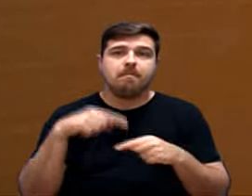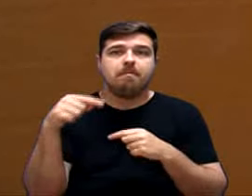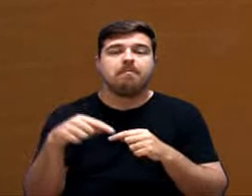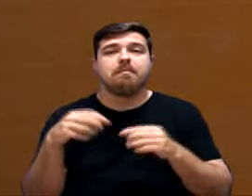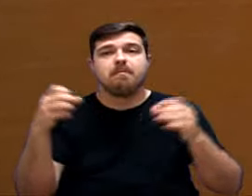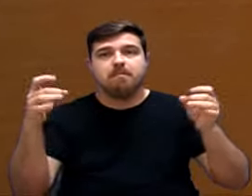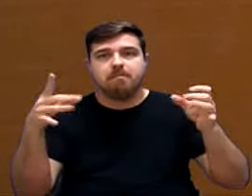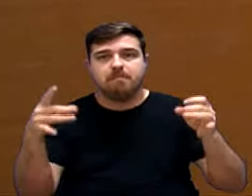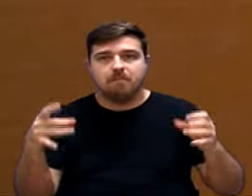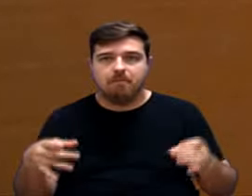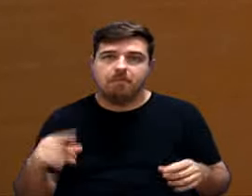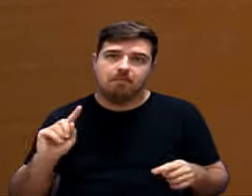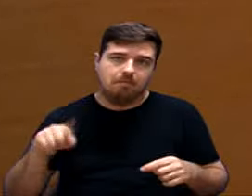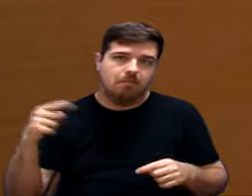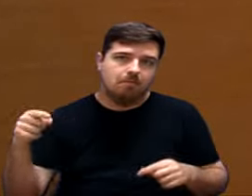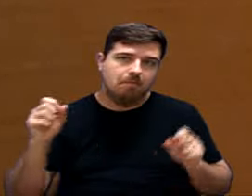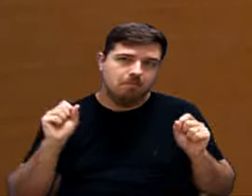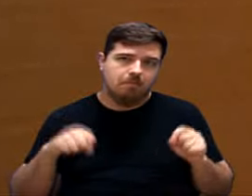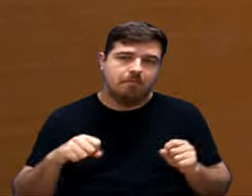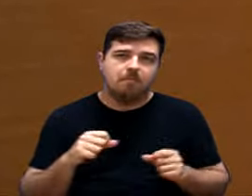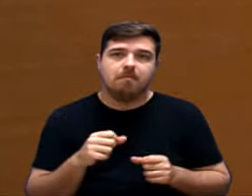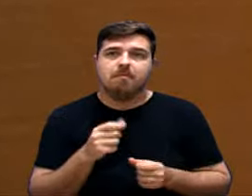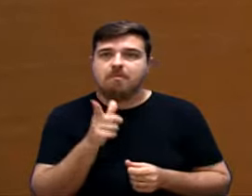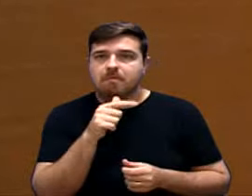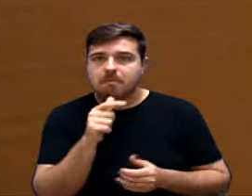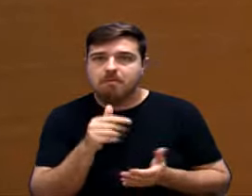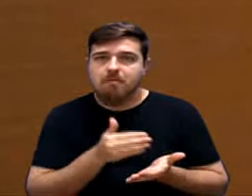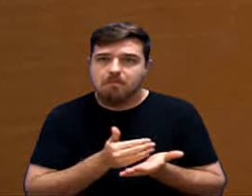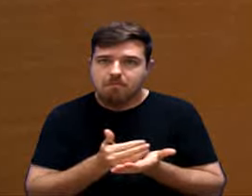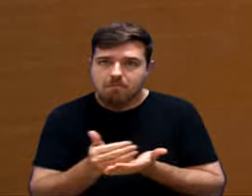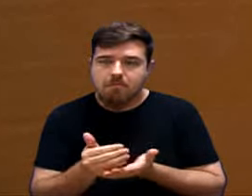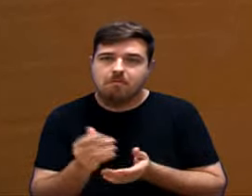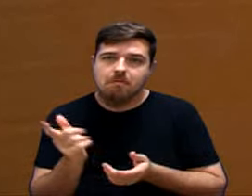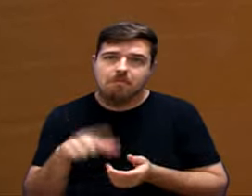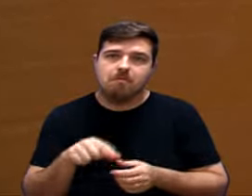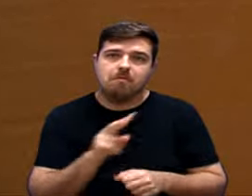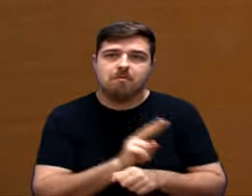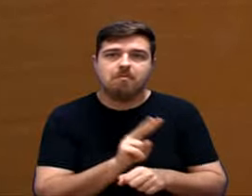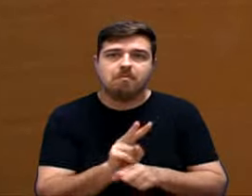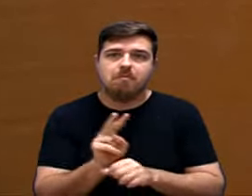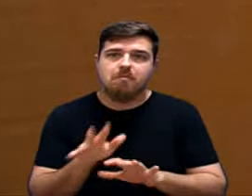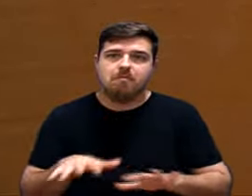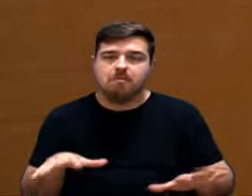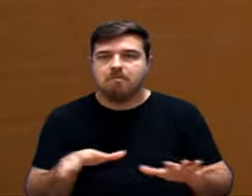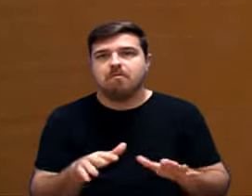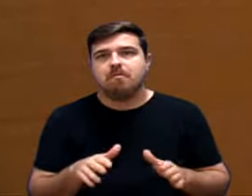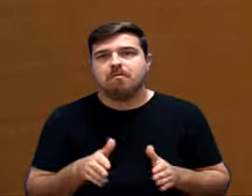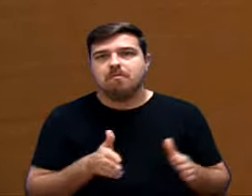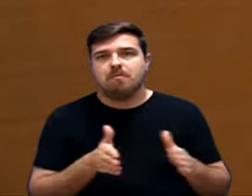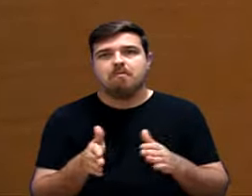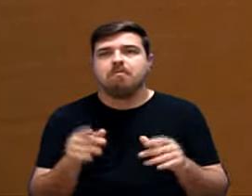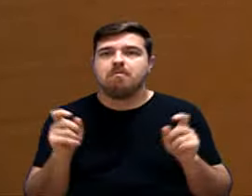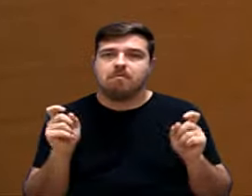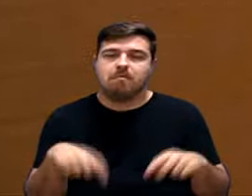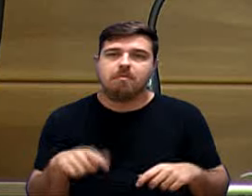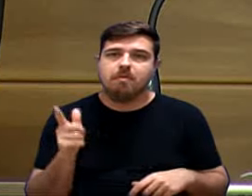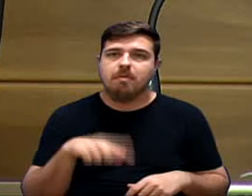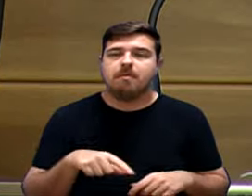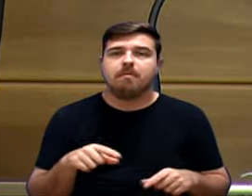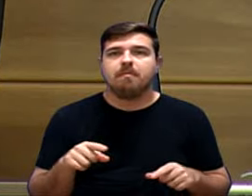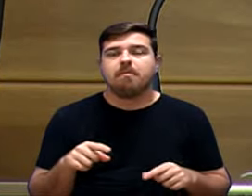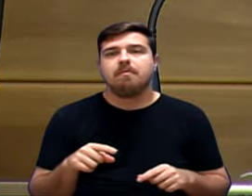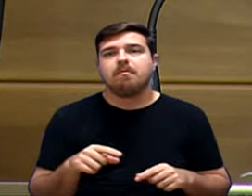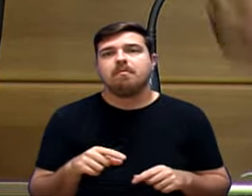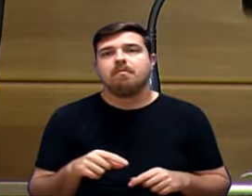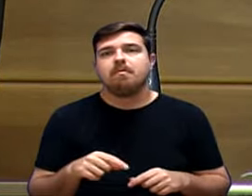diretor ambiental a questão das Nascentes os cursos d' água as áreas de proteção os corredores ecológicos e com relação aos